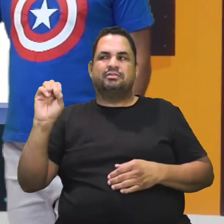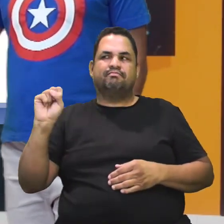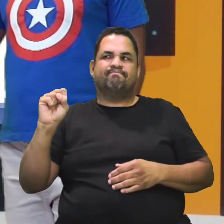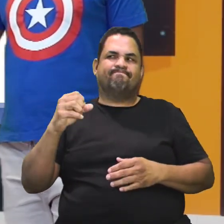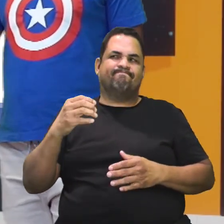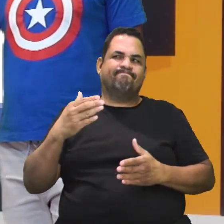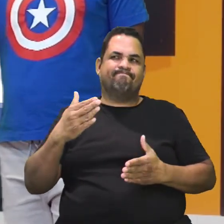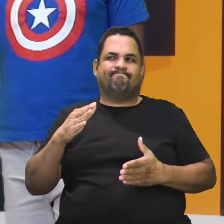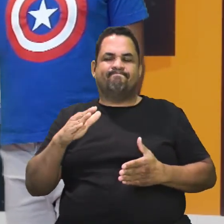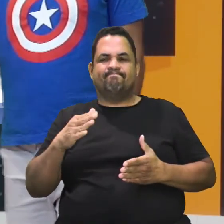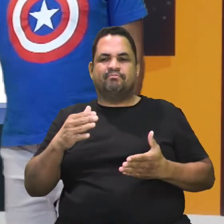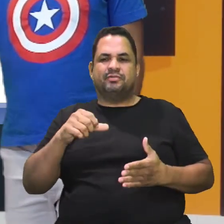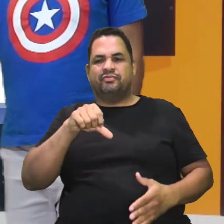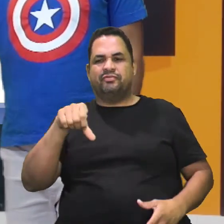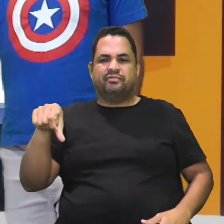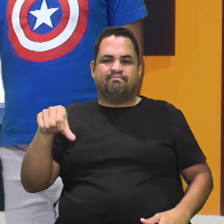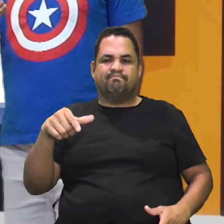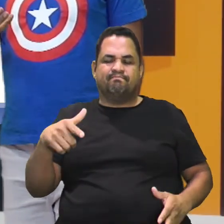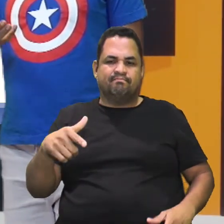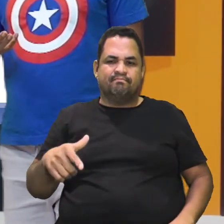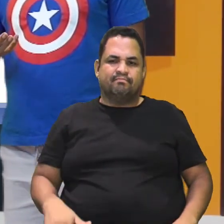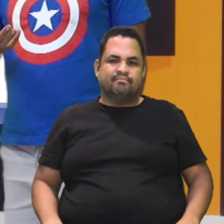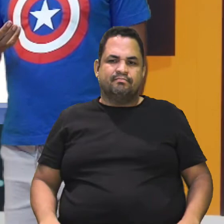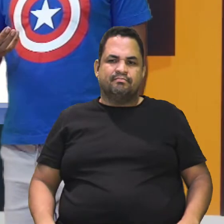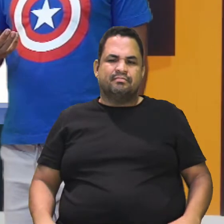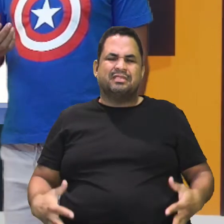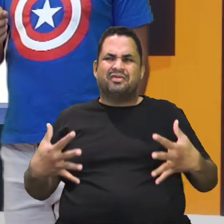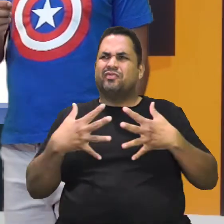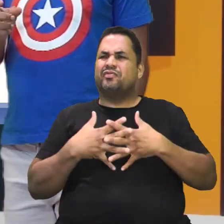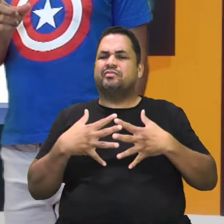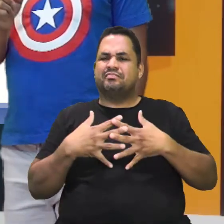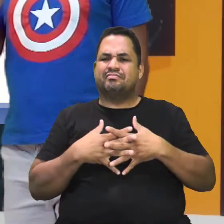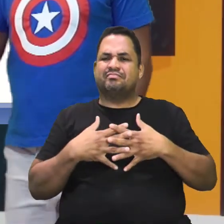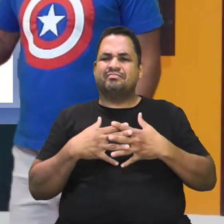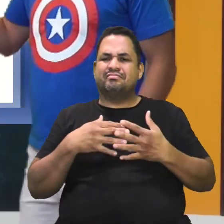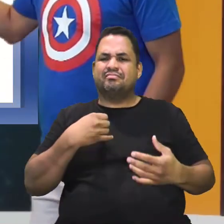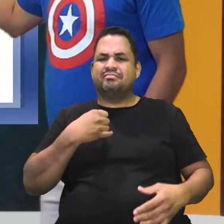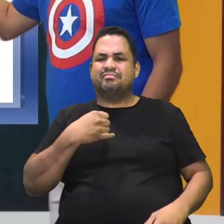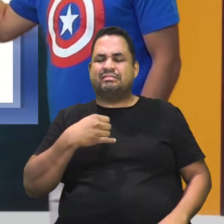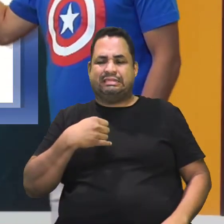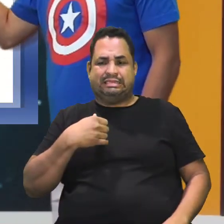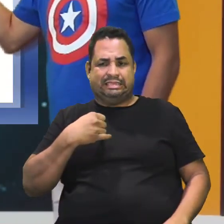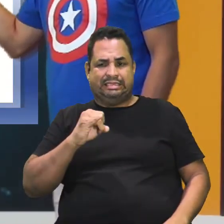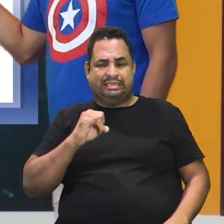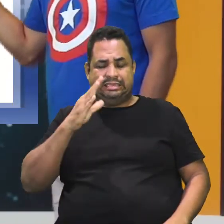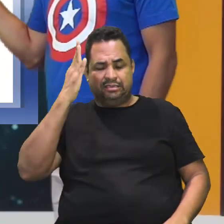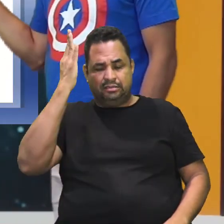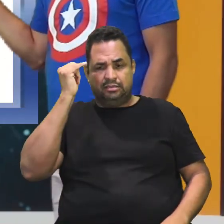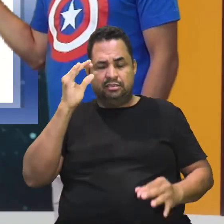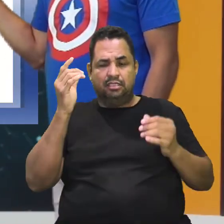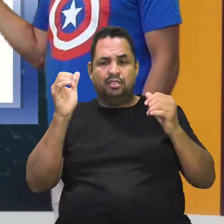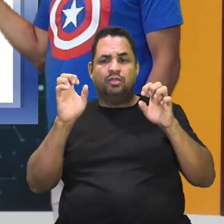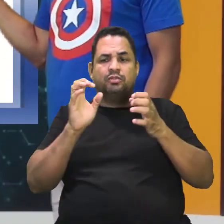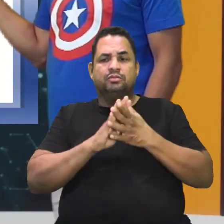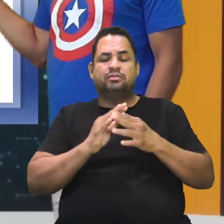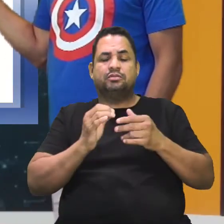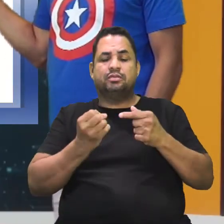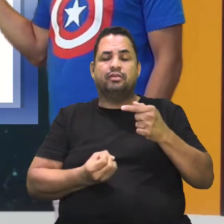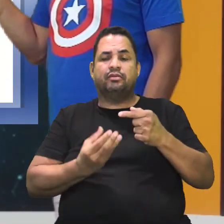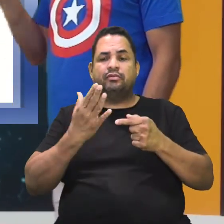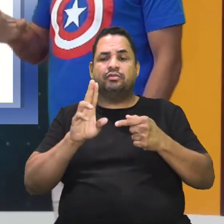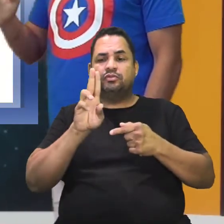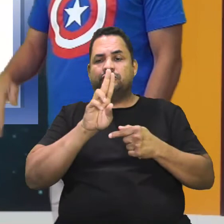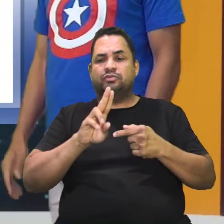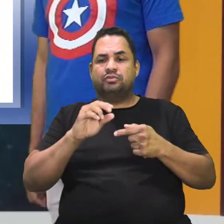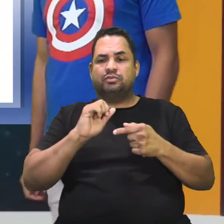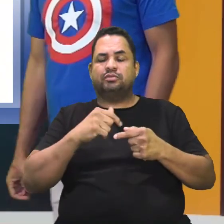19,98, 96, 99. Que confusão. Então, se eu sei que na fórmula eu vou usar ao quadrado... Deixa